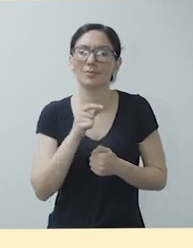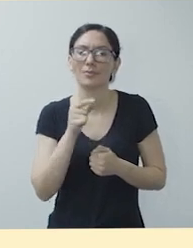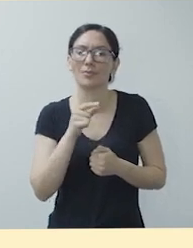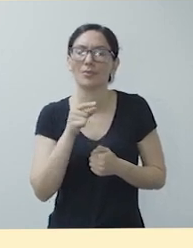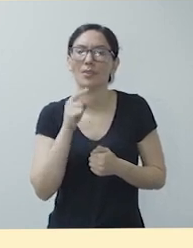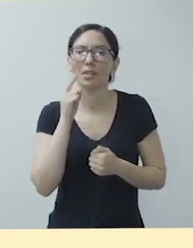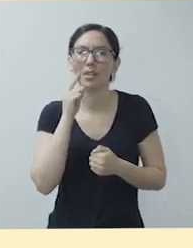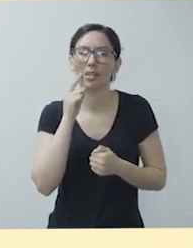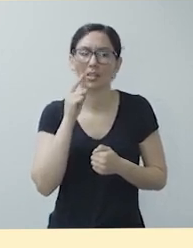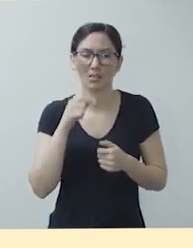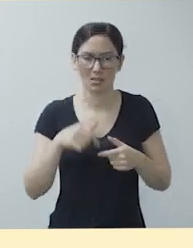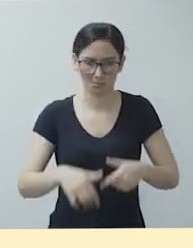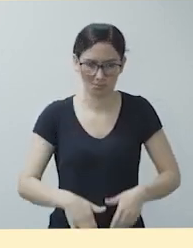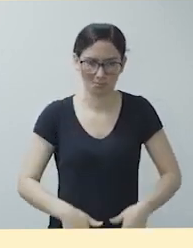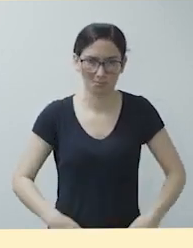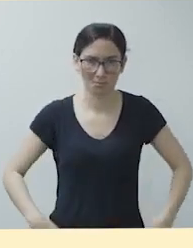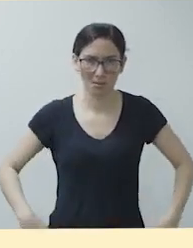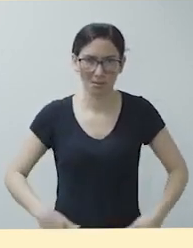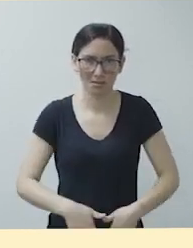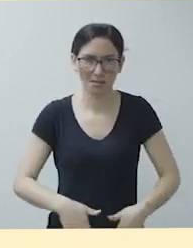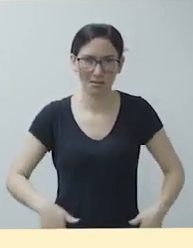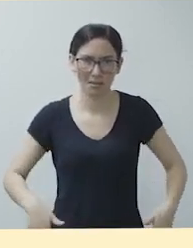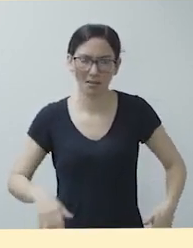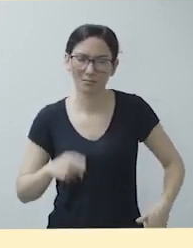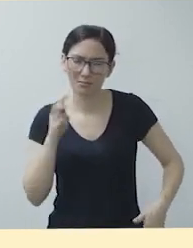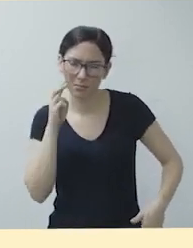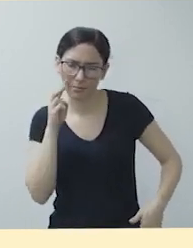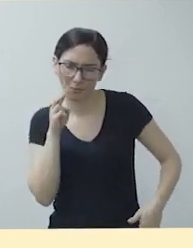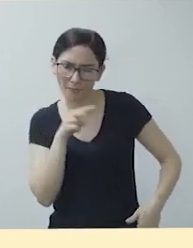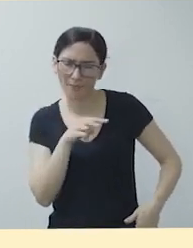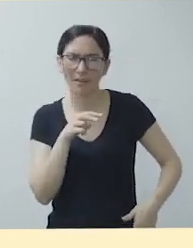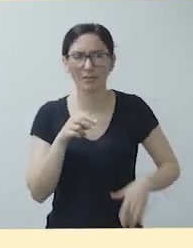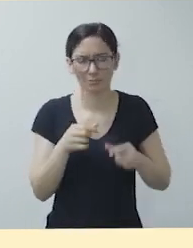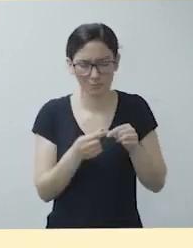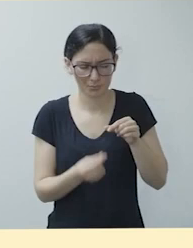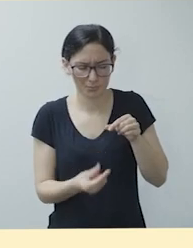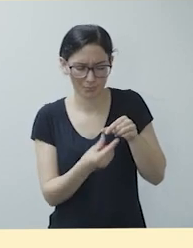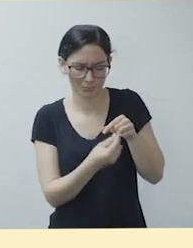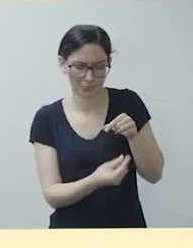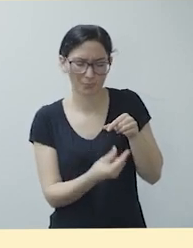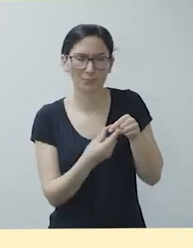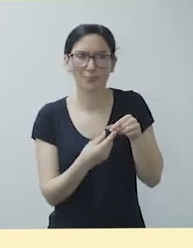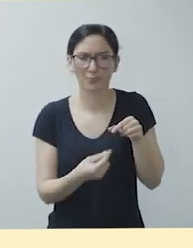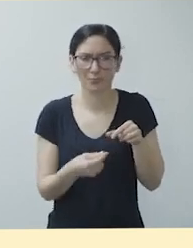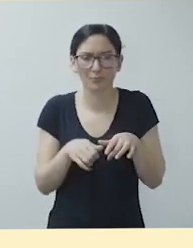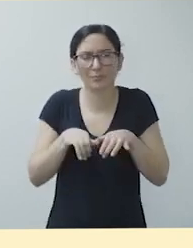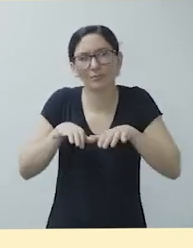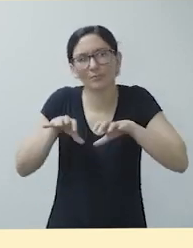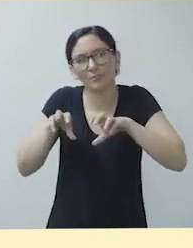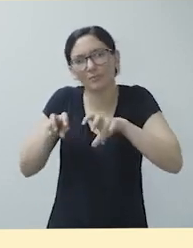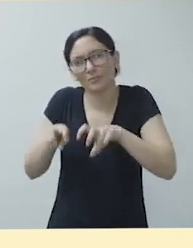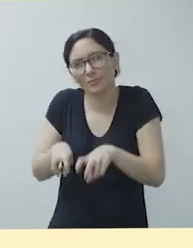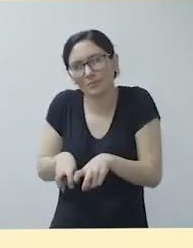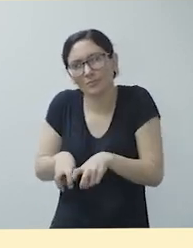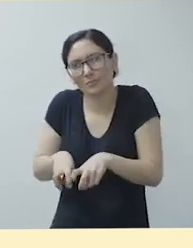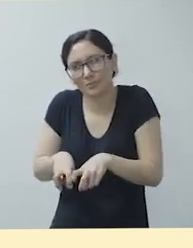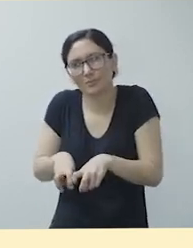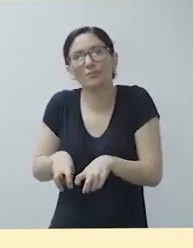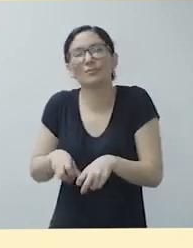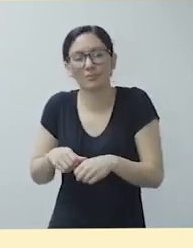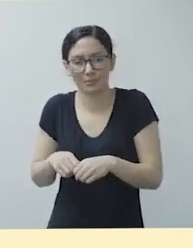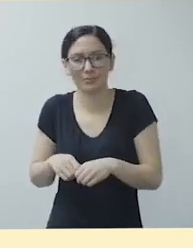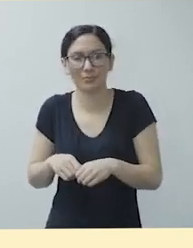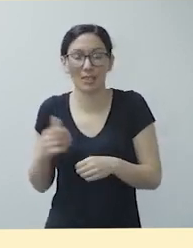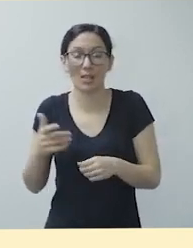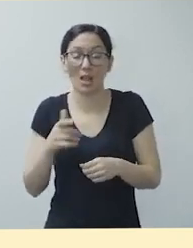aparecendo ali a parte de baixo dele, cheio de peninhas, também as patinhas. Vou tirar